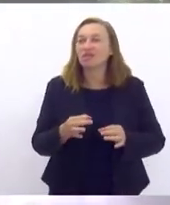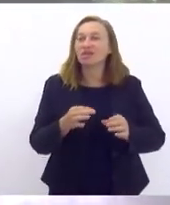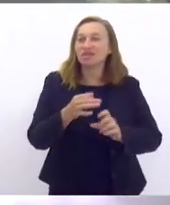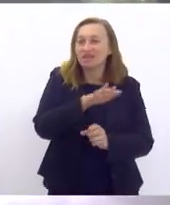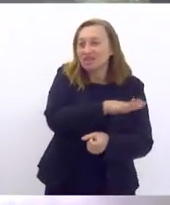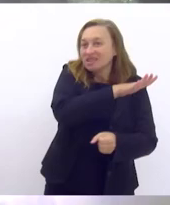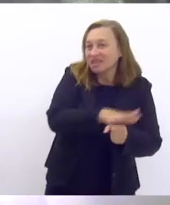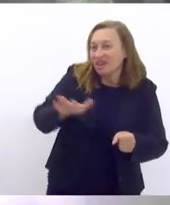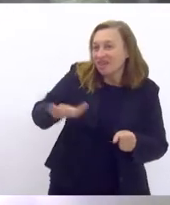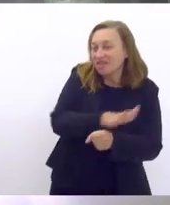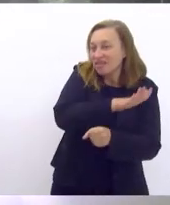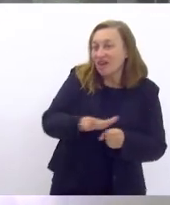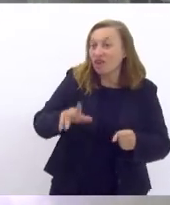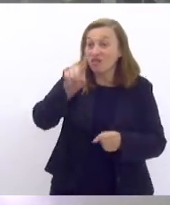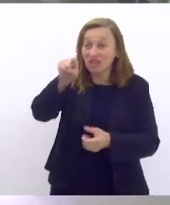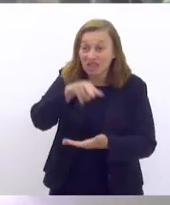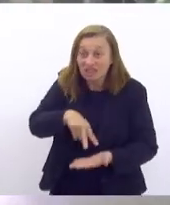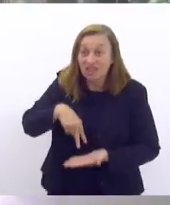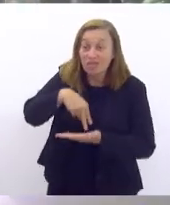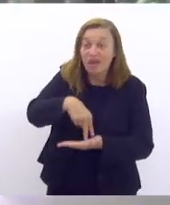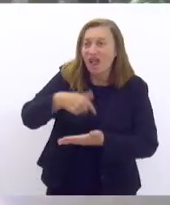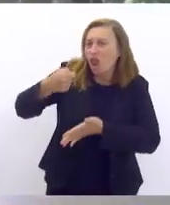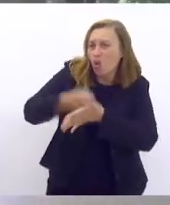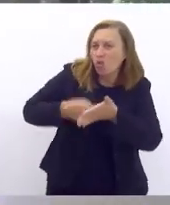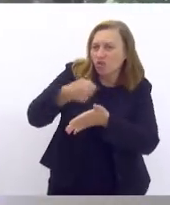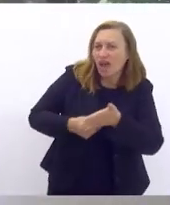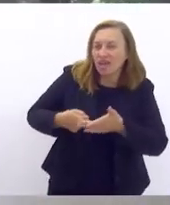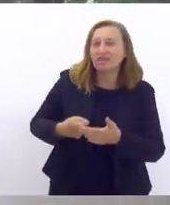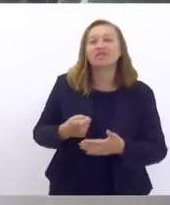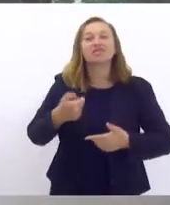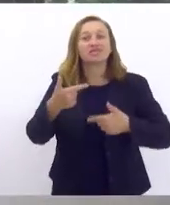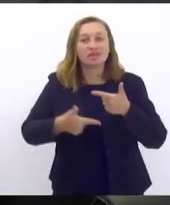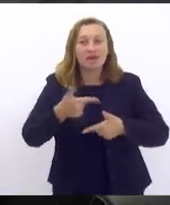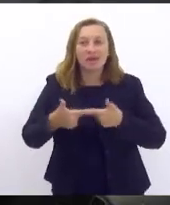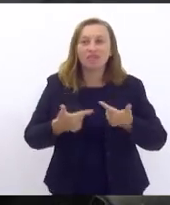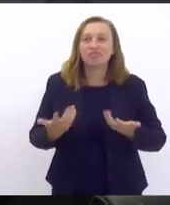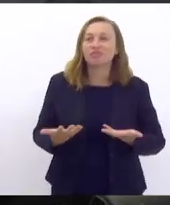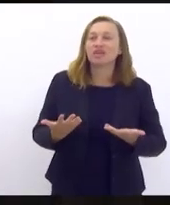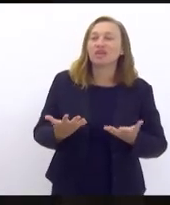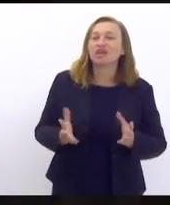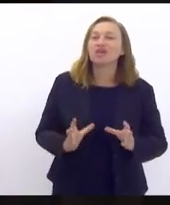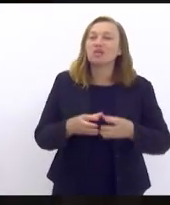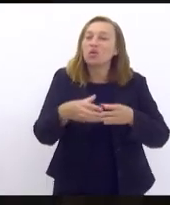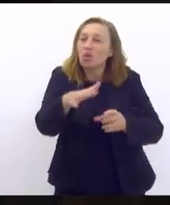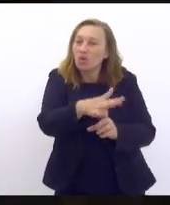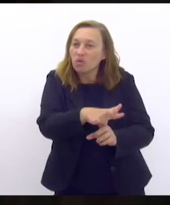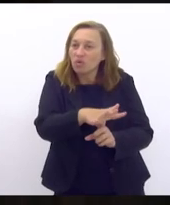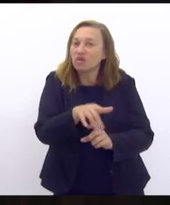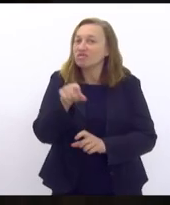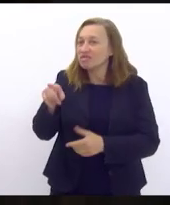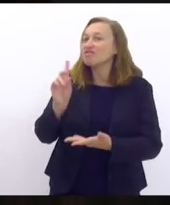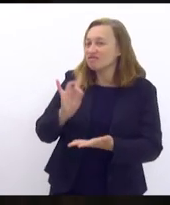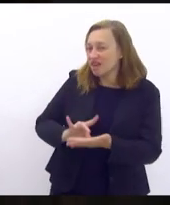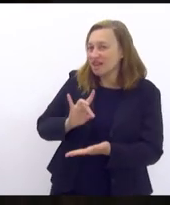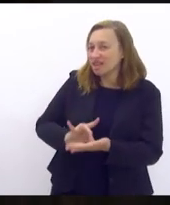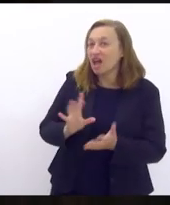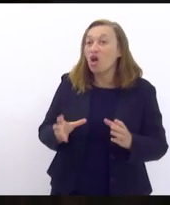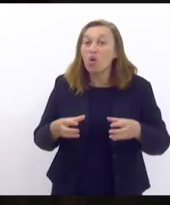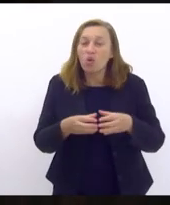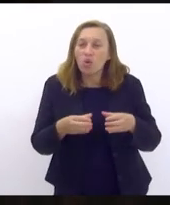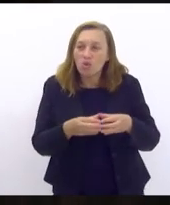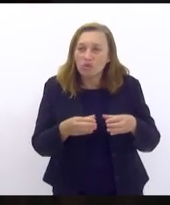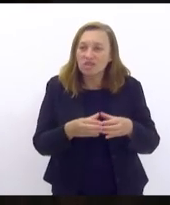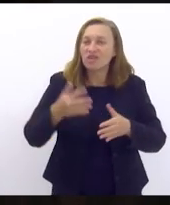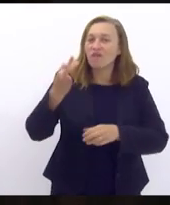pé. Vocês que têm trabalhado e lutaram, a comissão é feita pelos barraqueiros da feira mesmo, essa comissão